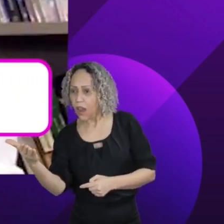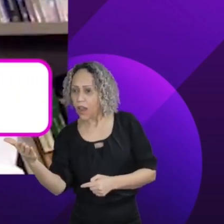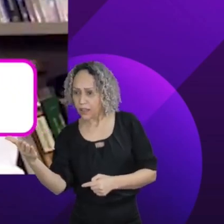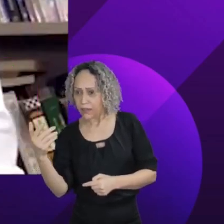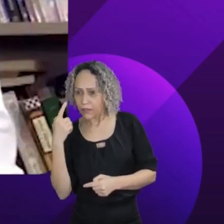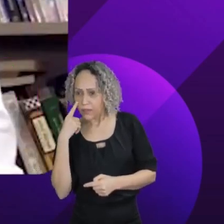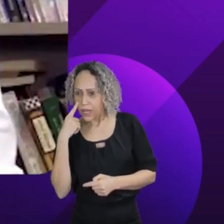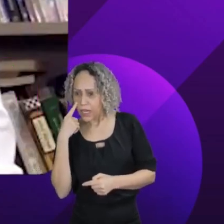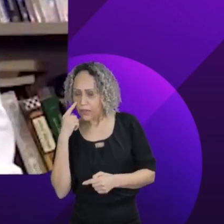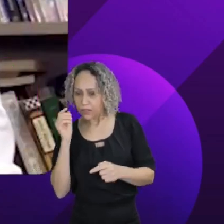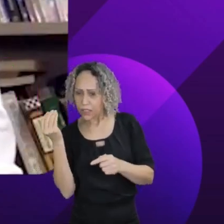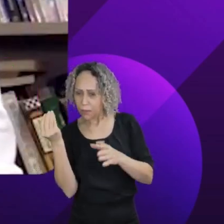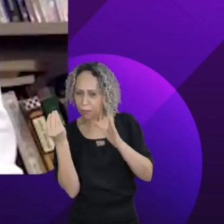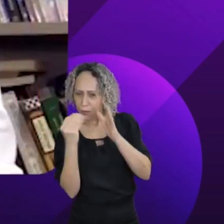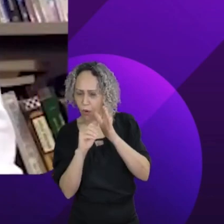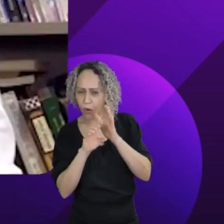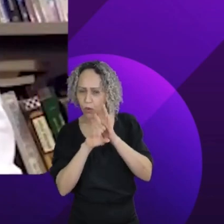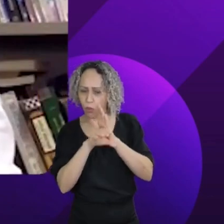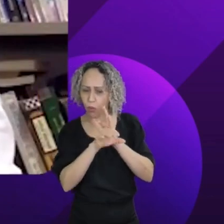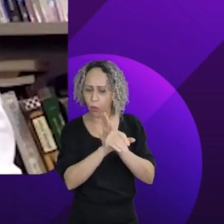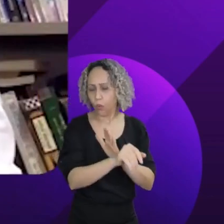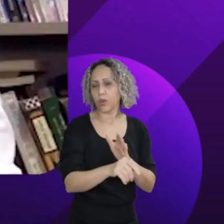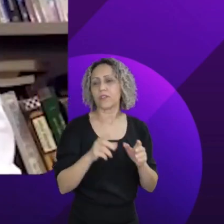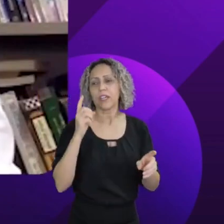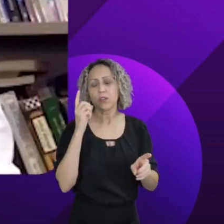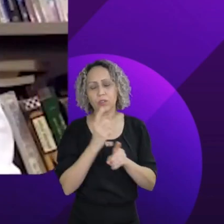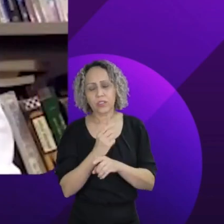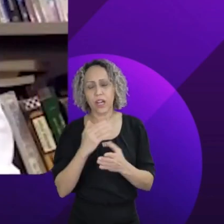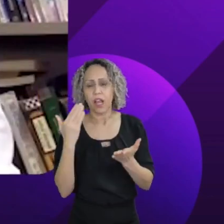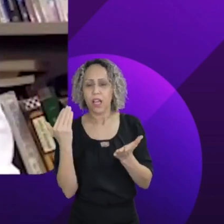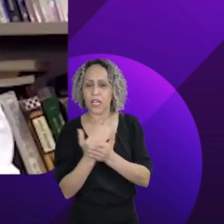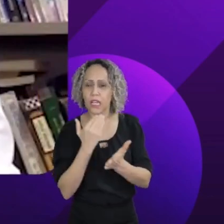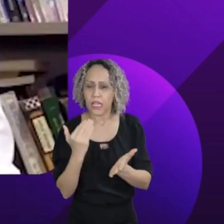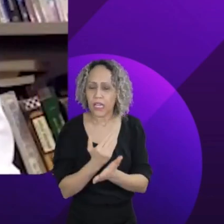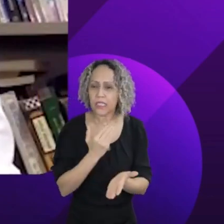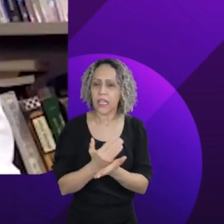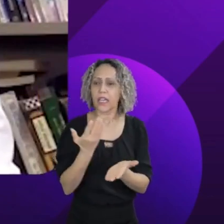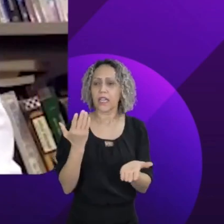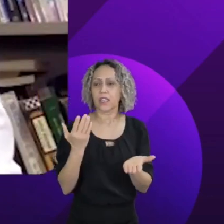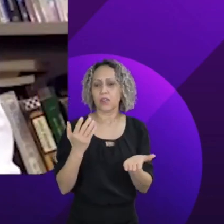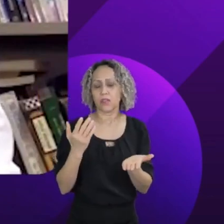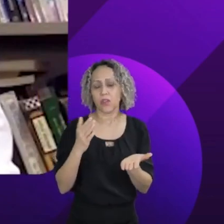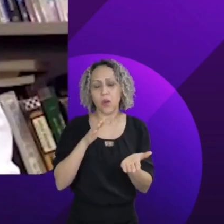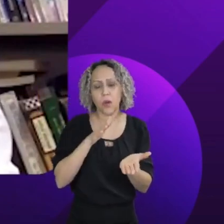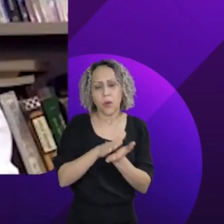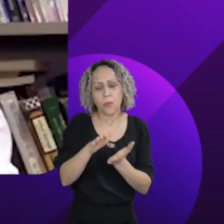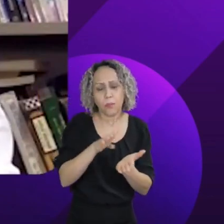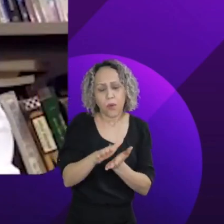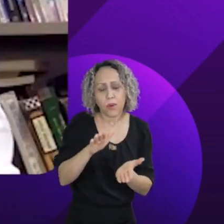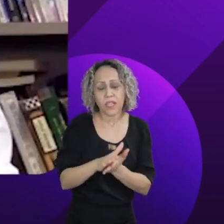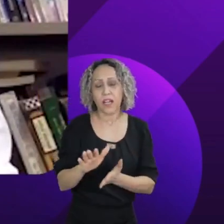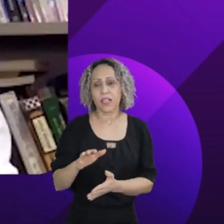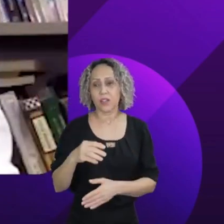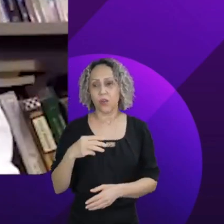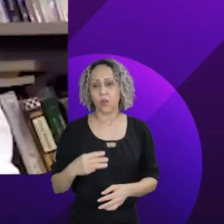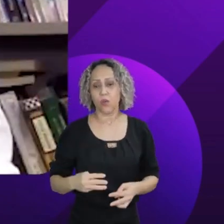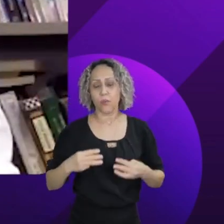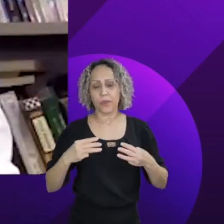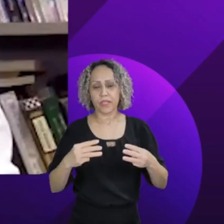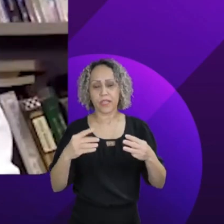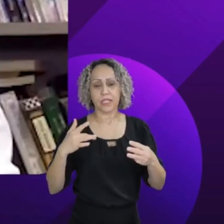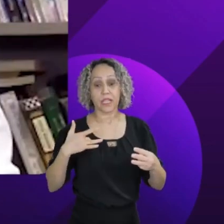encontrar os cadernos editados, publicados pelo Ministério da Saúde. O Ministério da Saúde já publicou